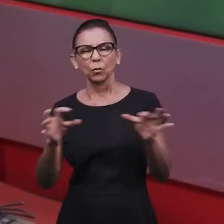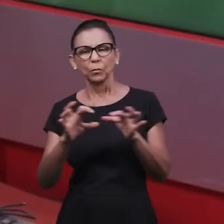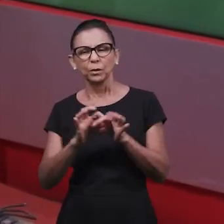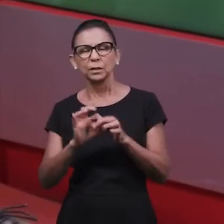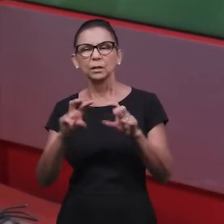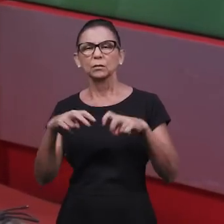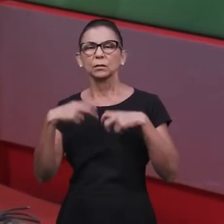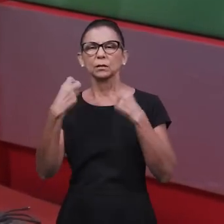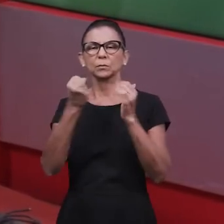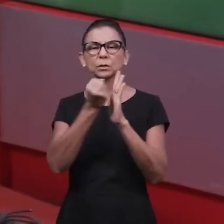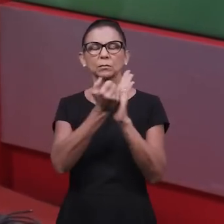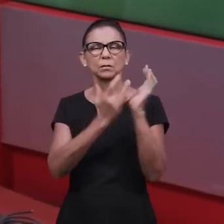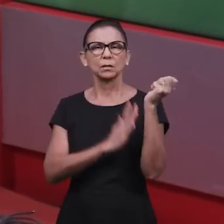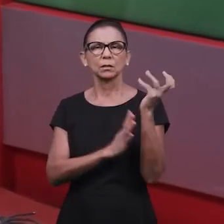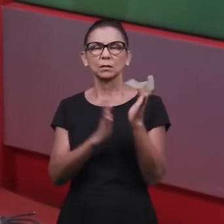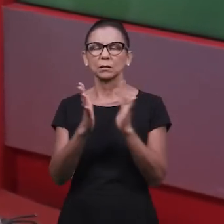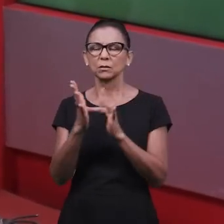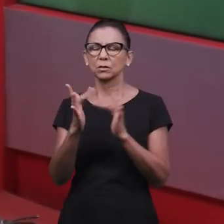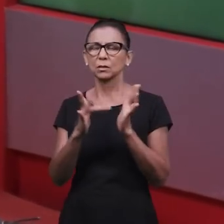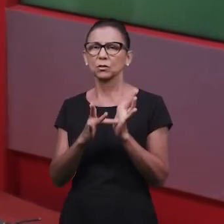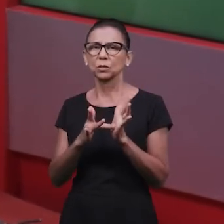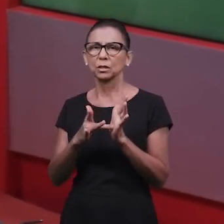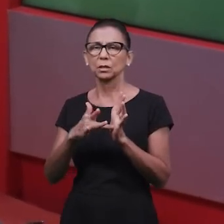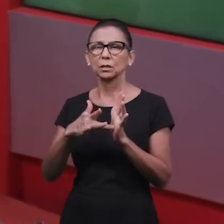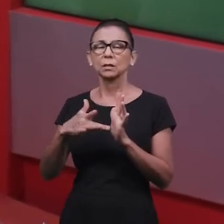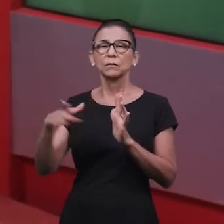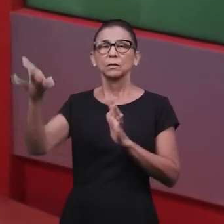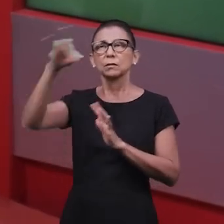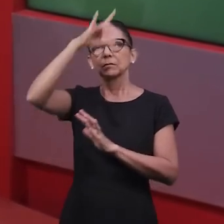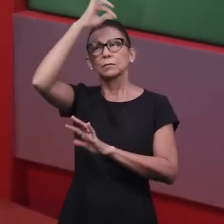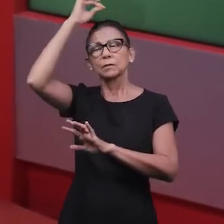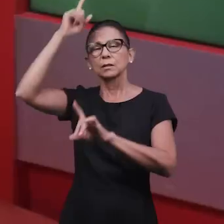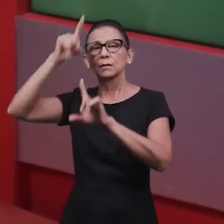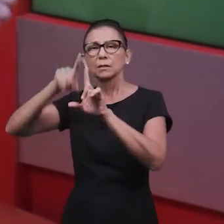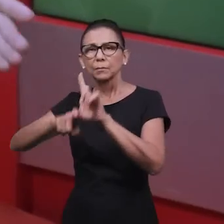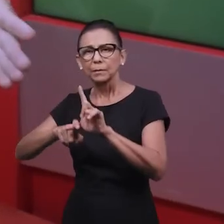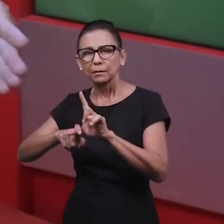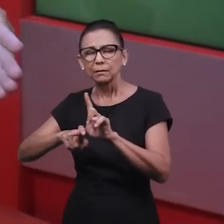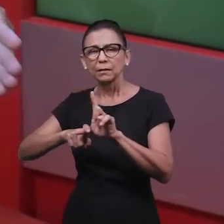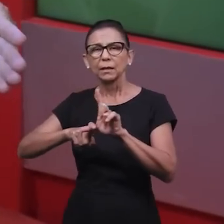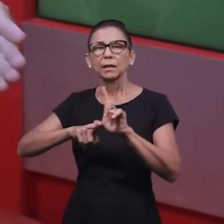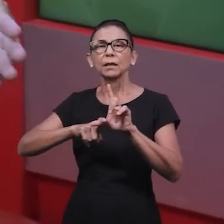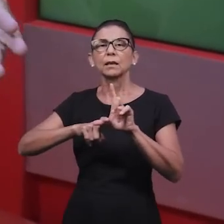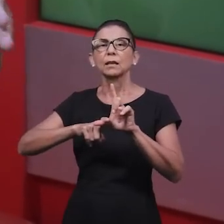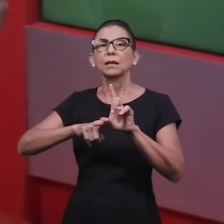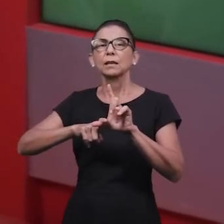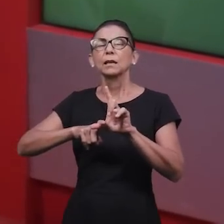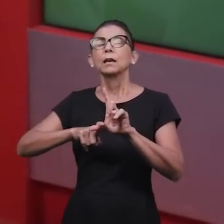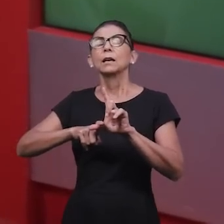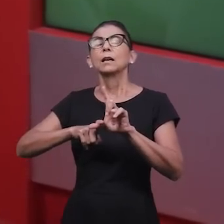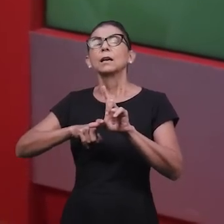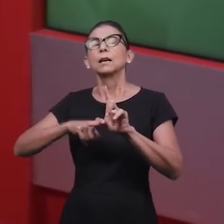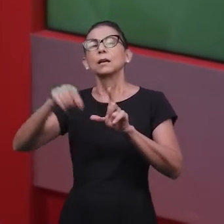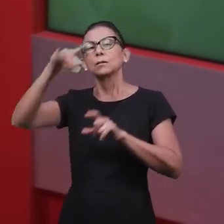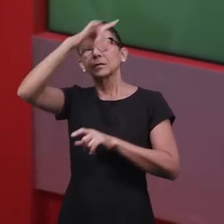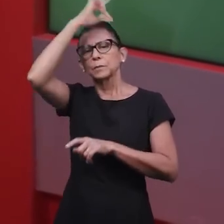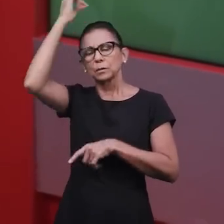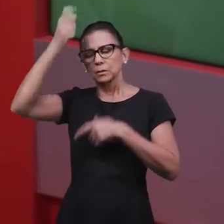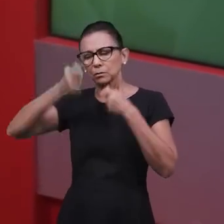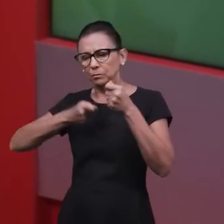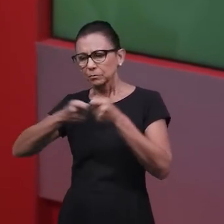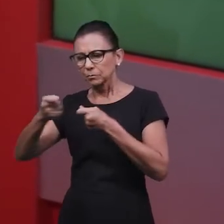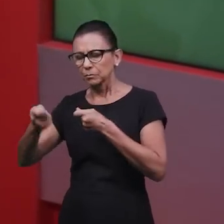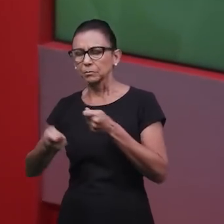comunhão, é a fé, é a dependência do Espírito Santo, é o domínio do Espírito Santo, é usar os recursos